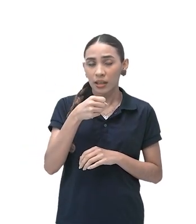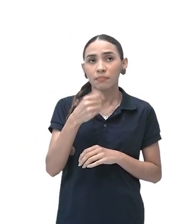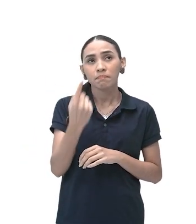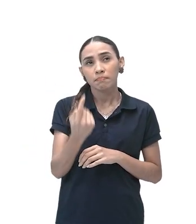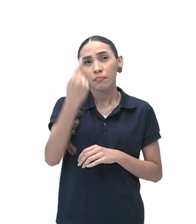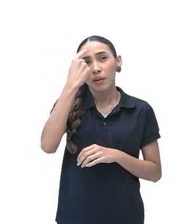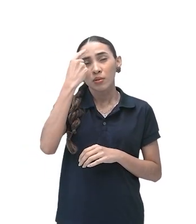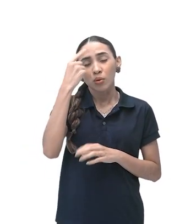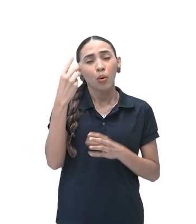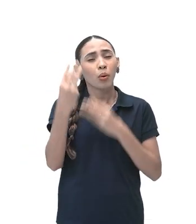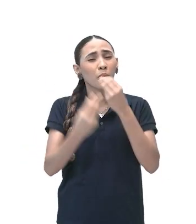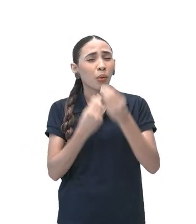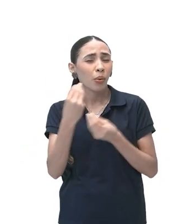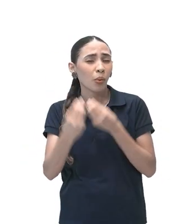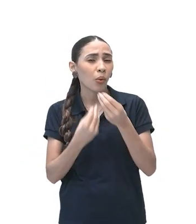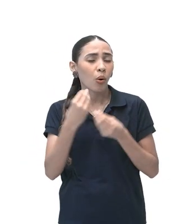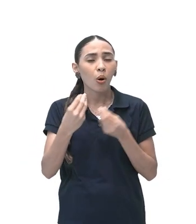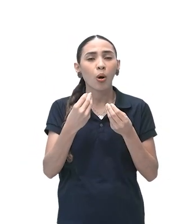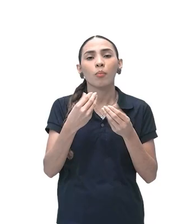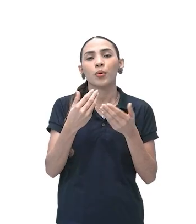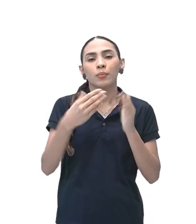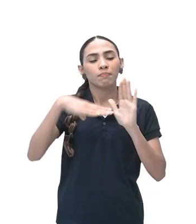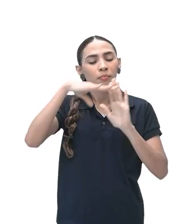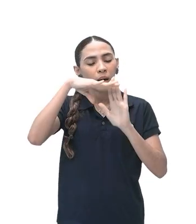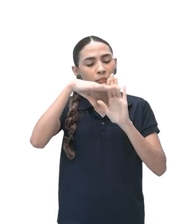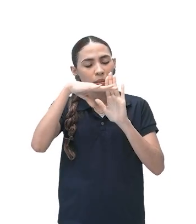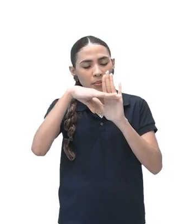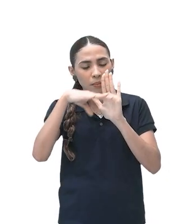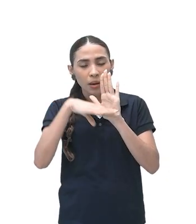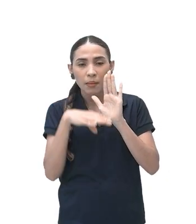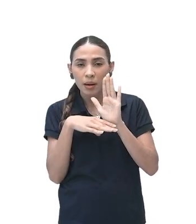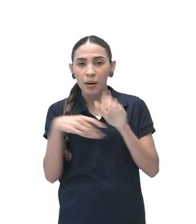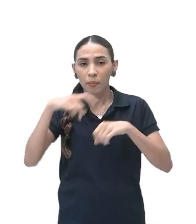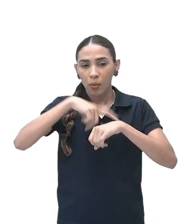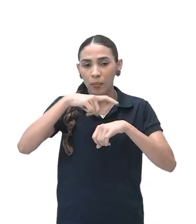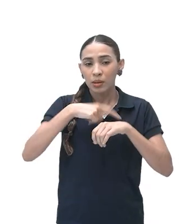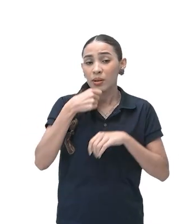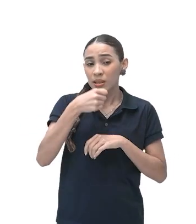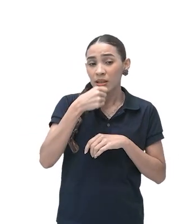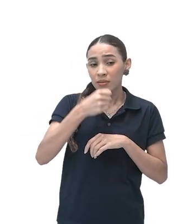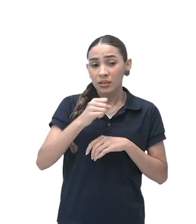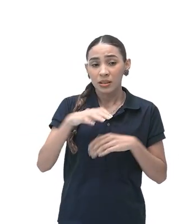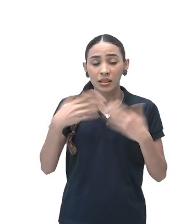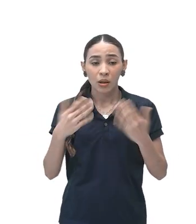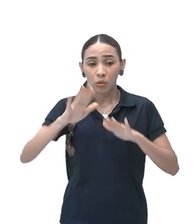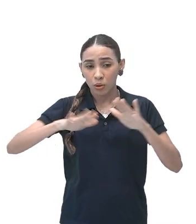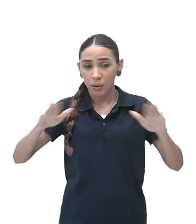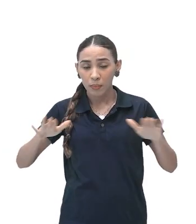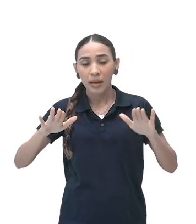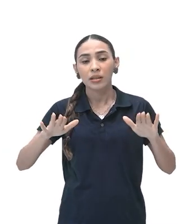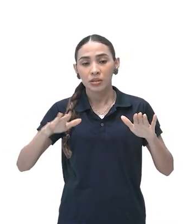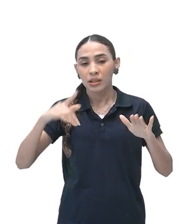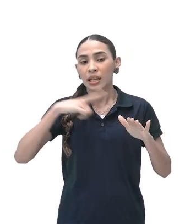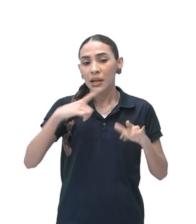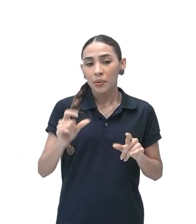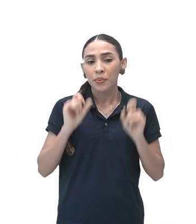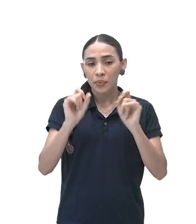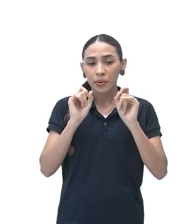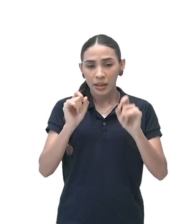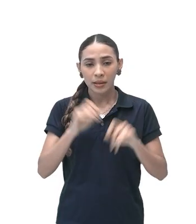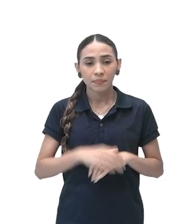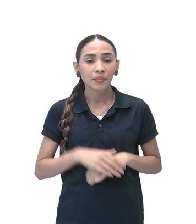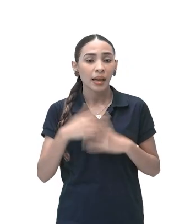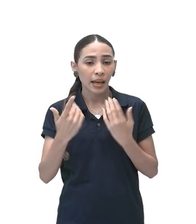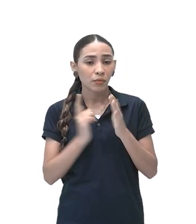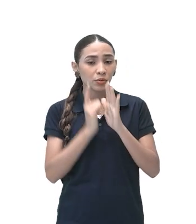ali como ele ia desenvolver aquela entrevista, correto? E aí, normalmente, ele anota. Então, é